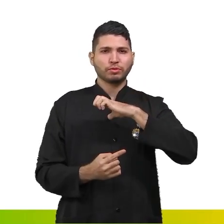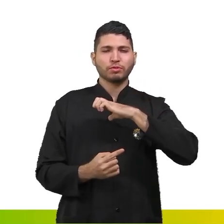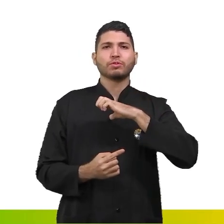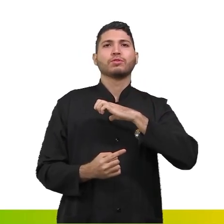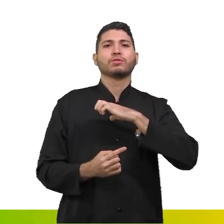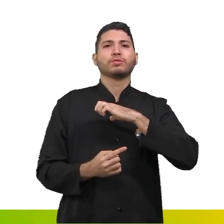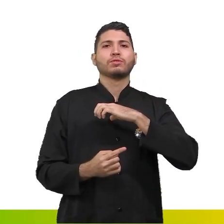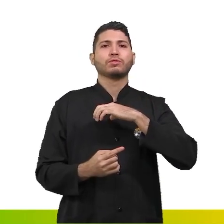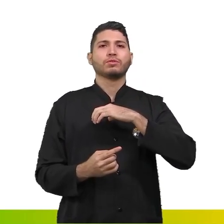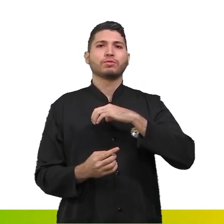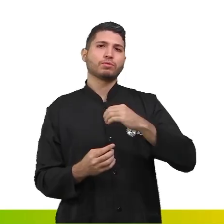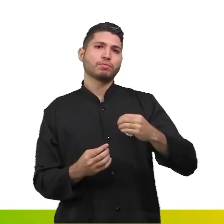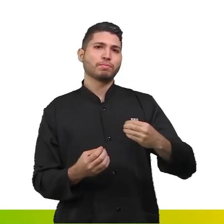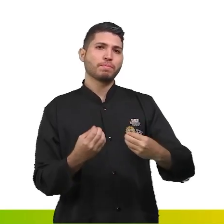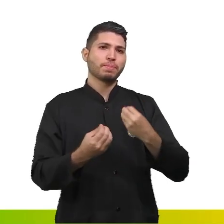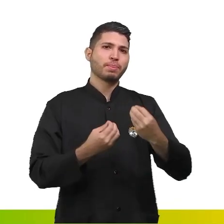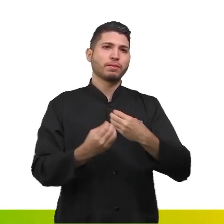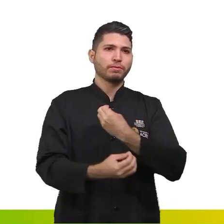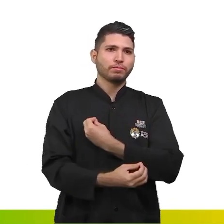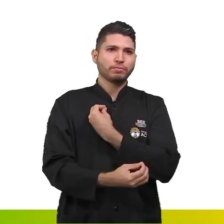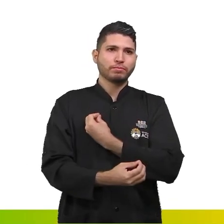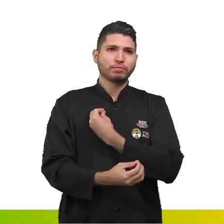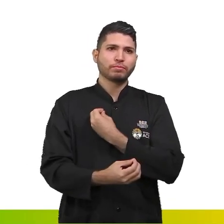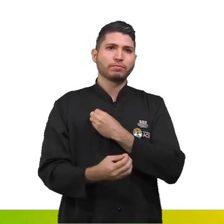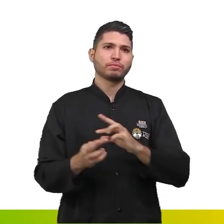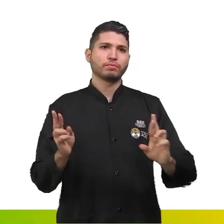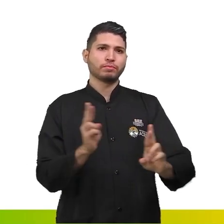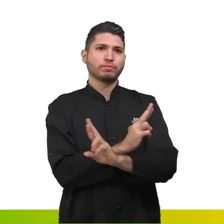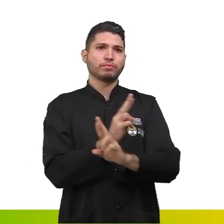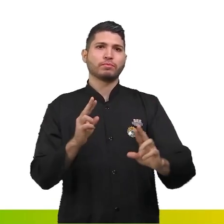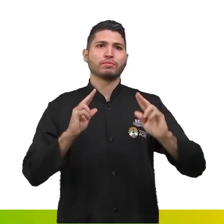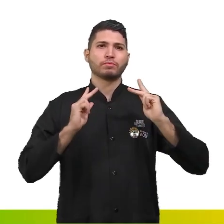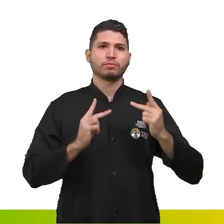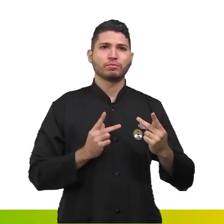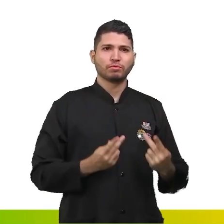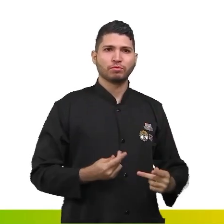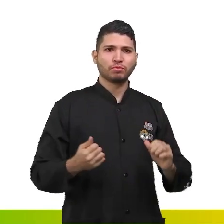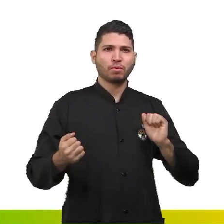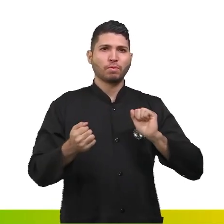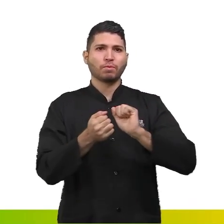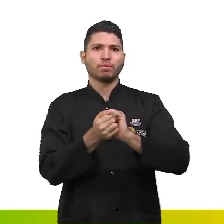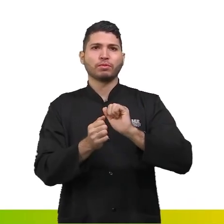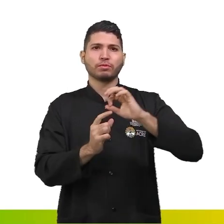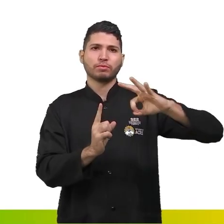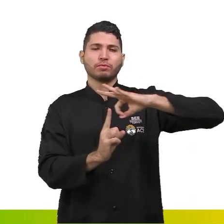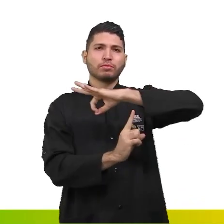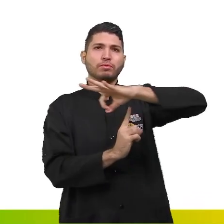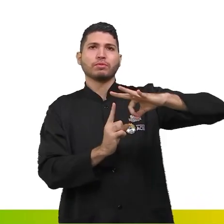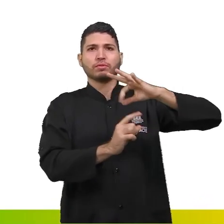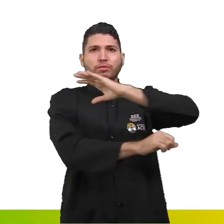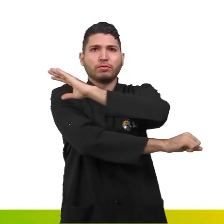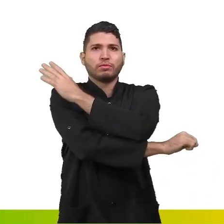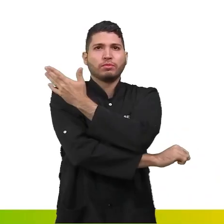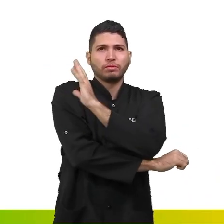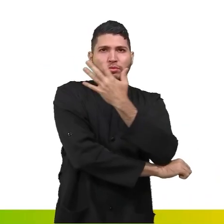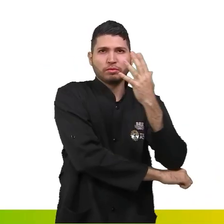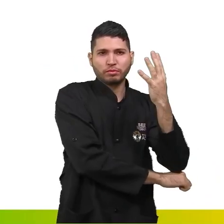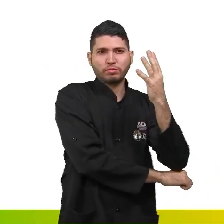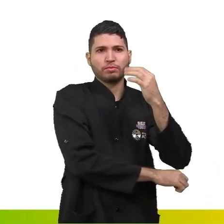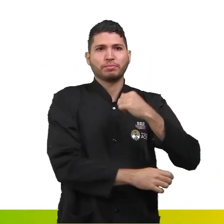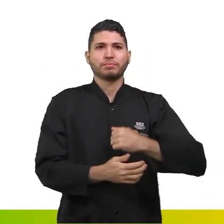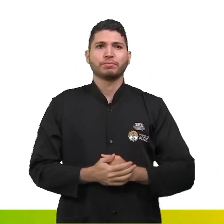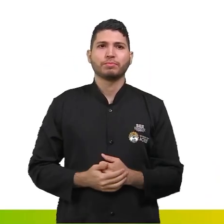viver, envolvendo a relação do ser humano com a espiritualidade e a natureza. Procura